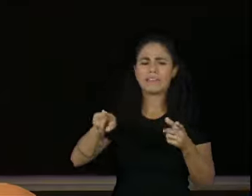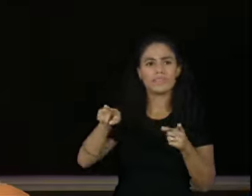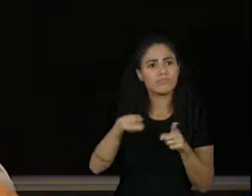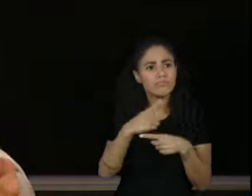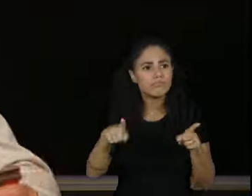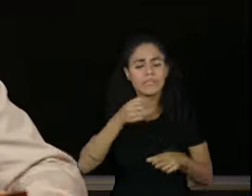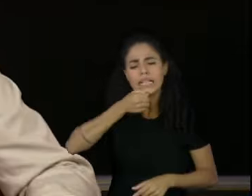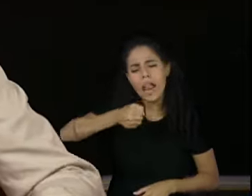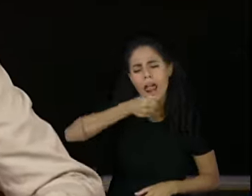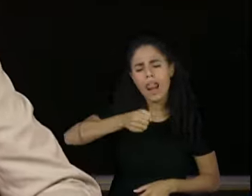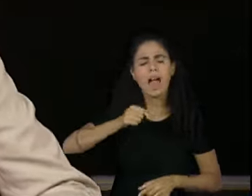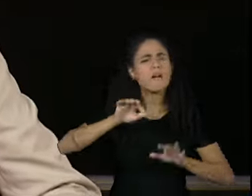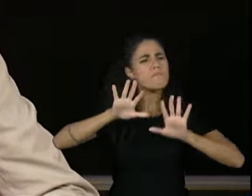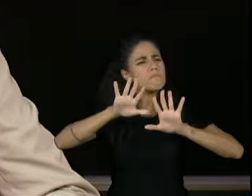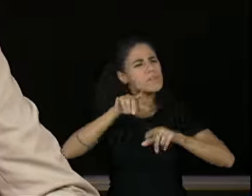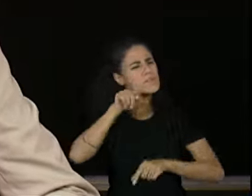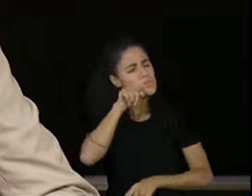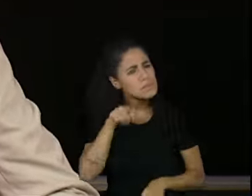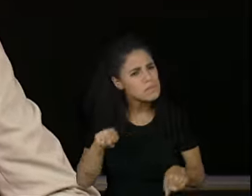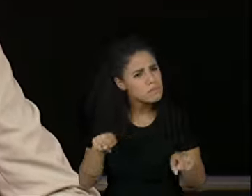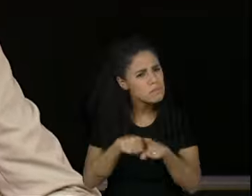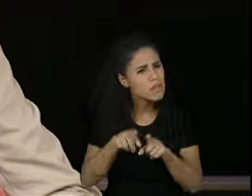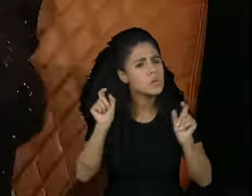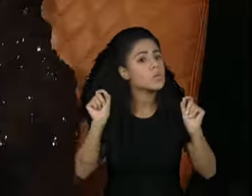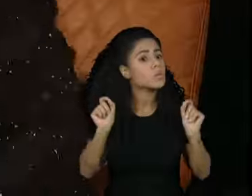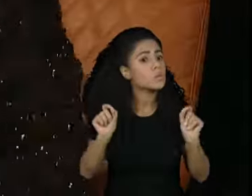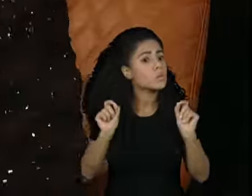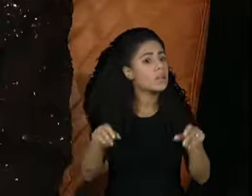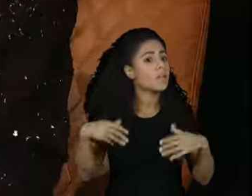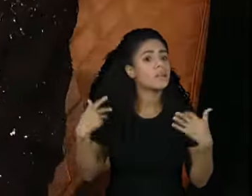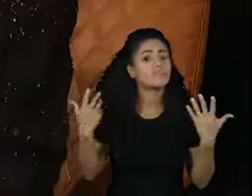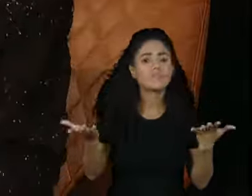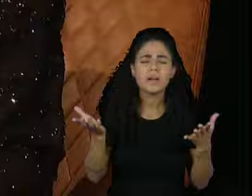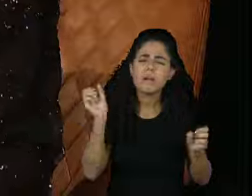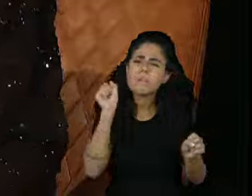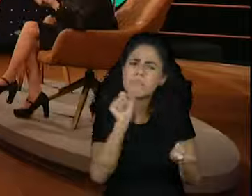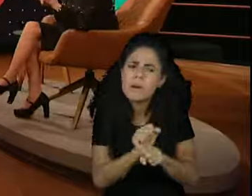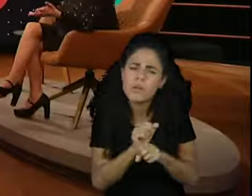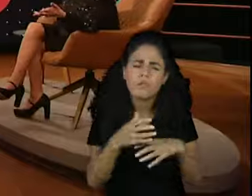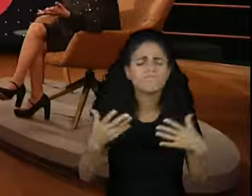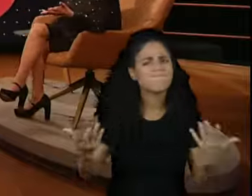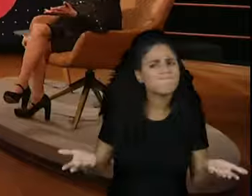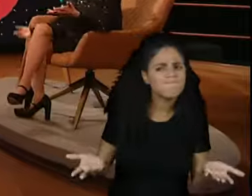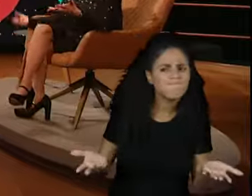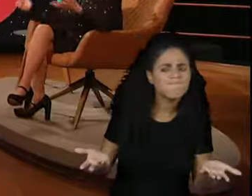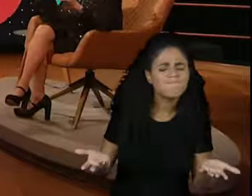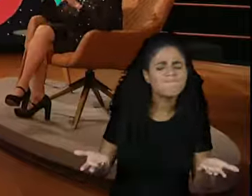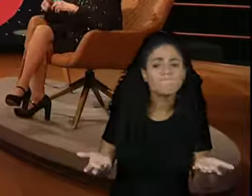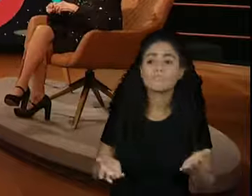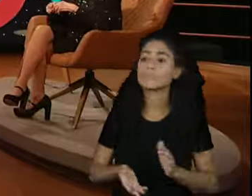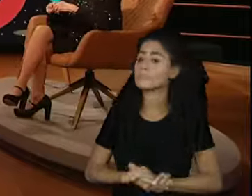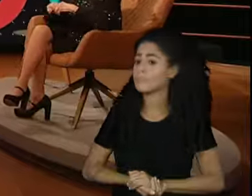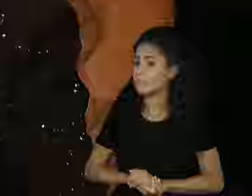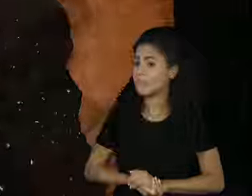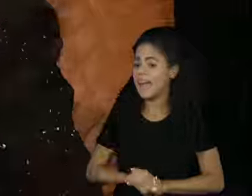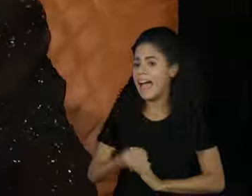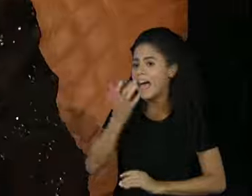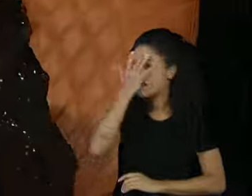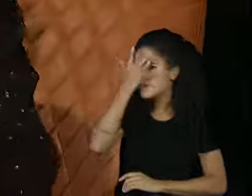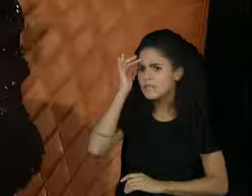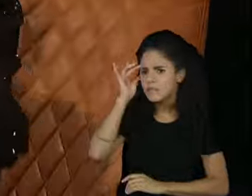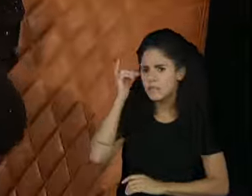Aí chegou um momento que você deu aquele assunto. Exatamente. Você deu uma parada. Como é que foi isso? Então, mas aí as pessoas acham que foi